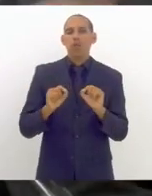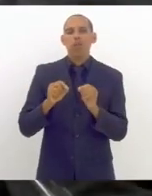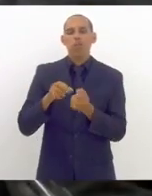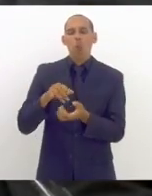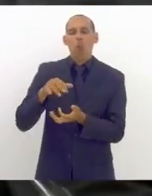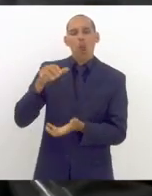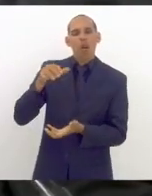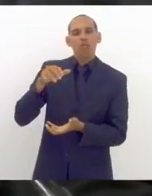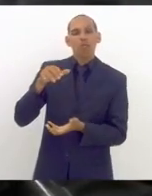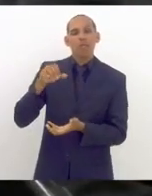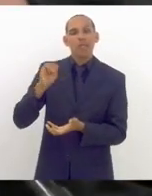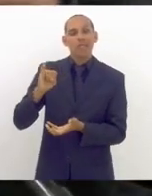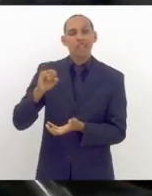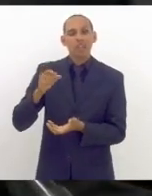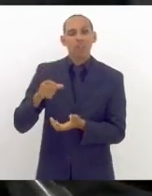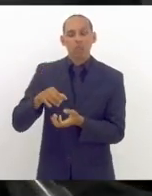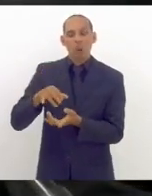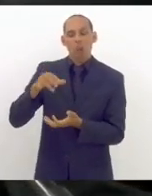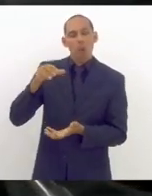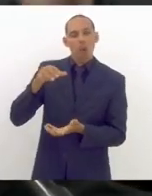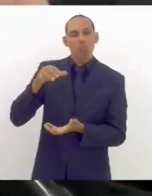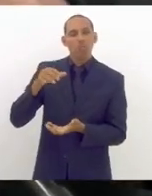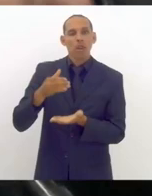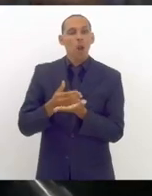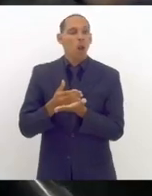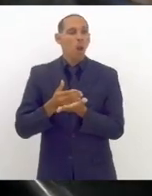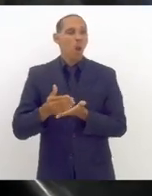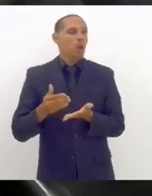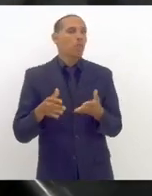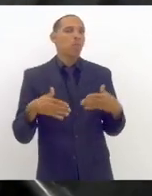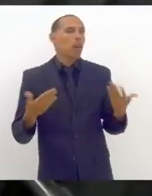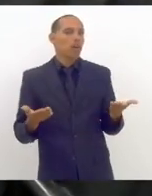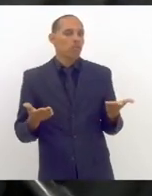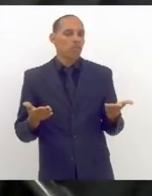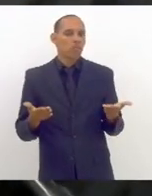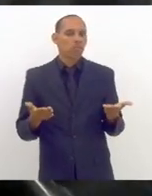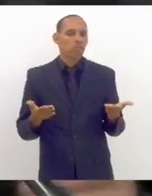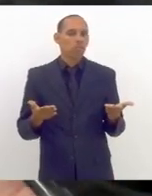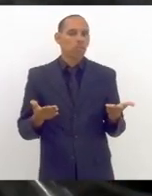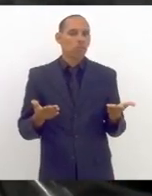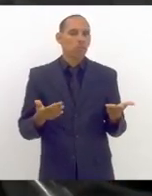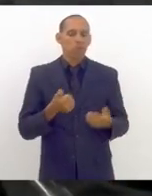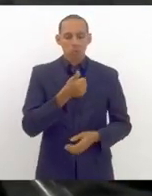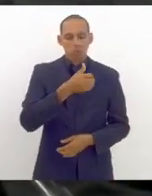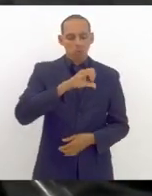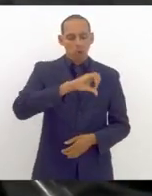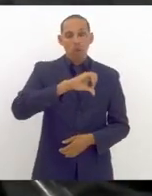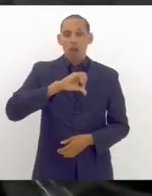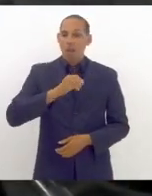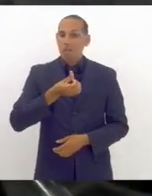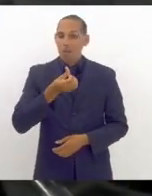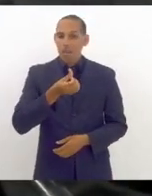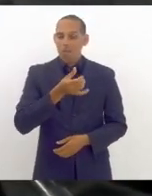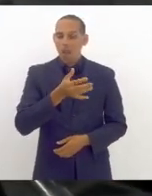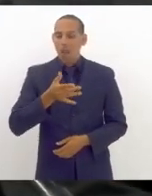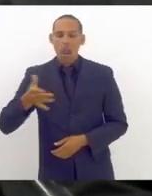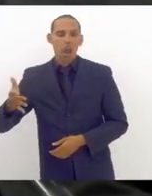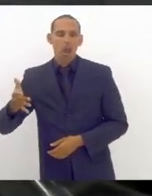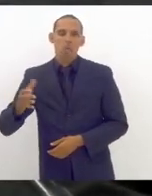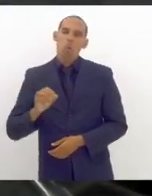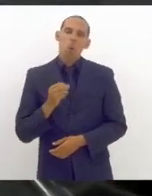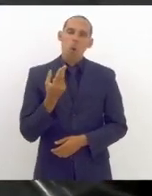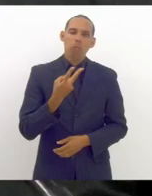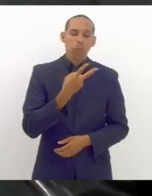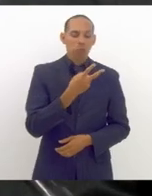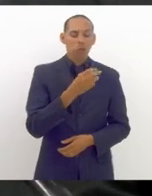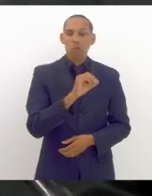se o montante vai contar a partir de 96 ou vai contar a